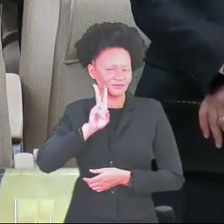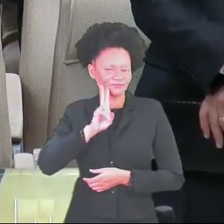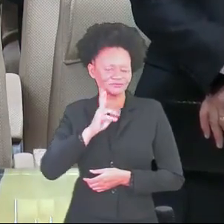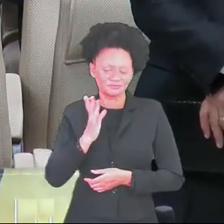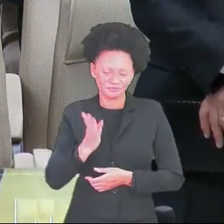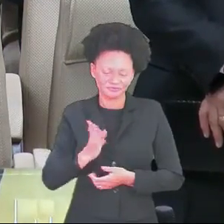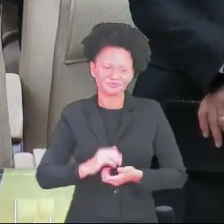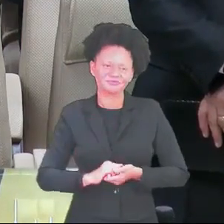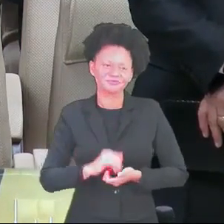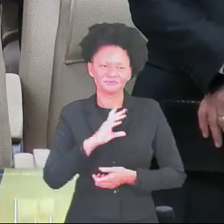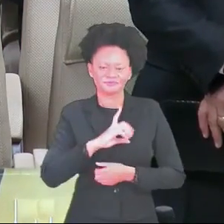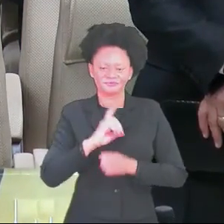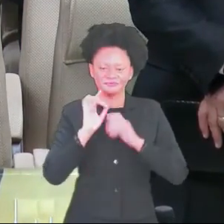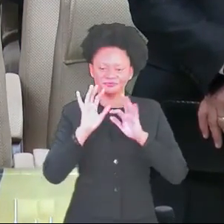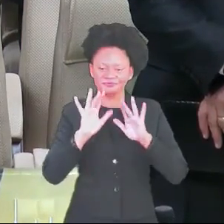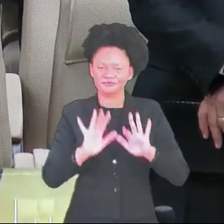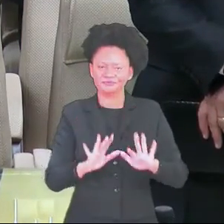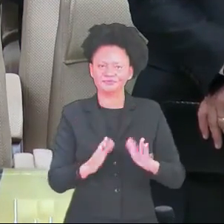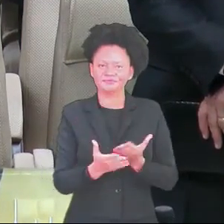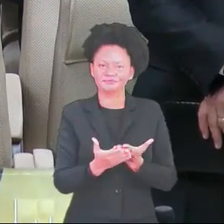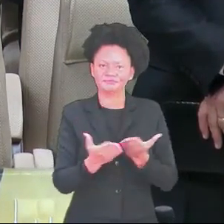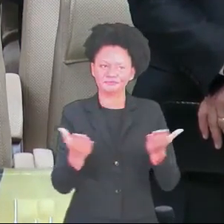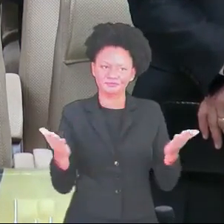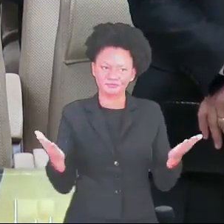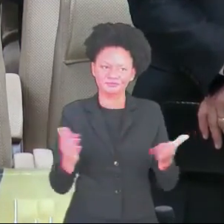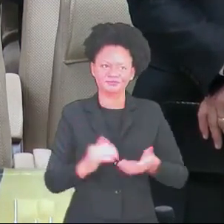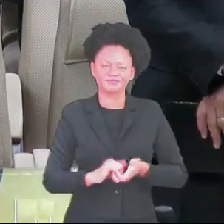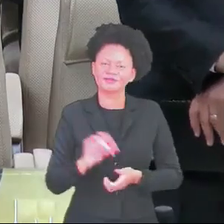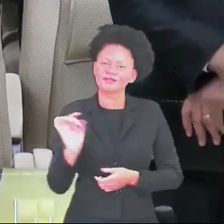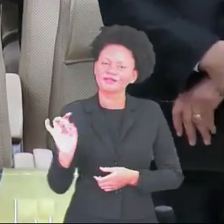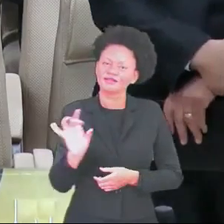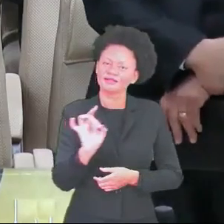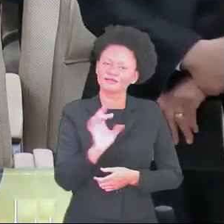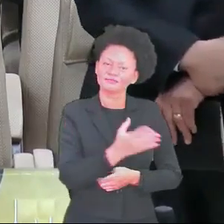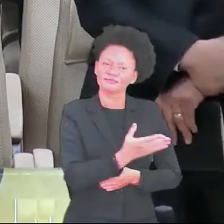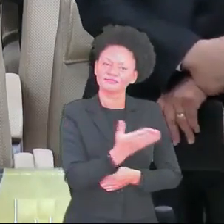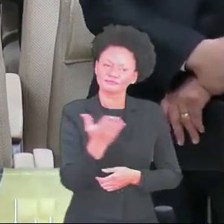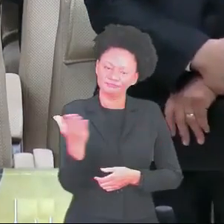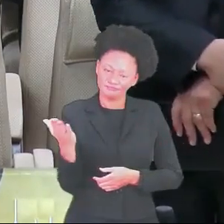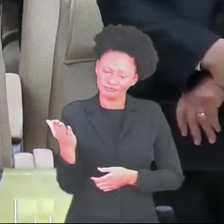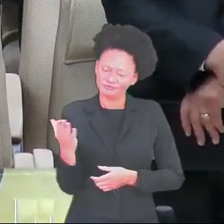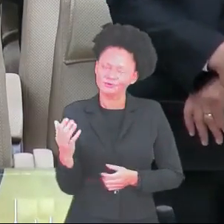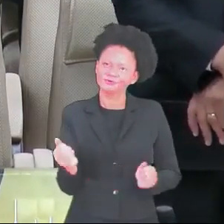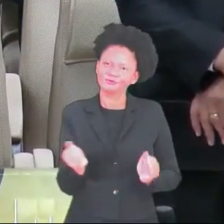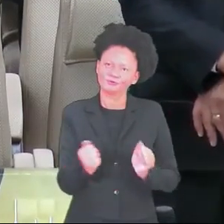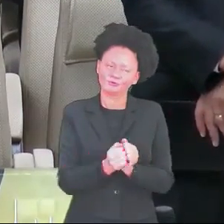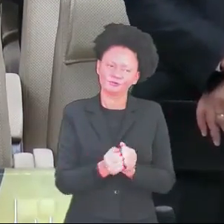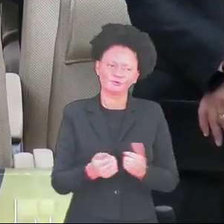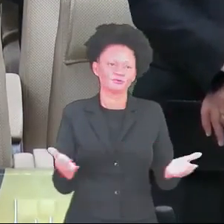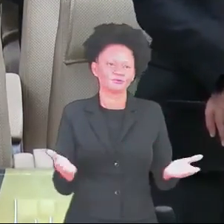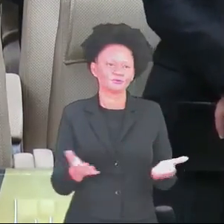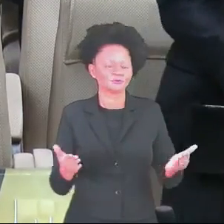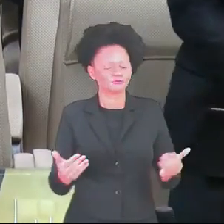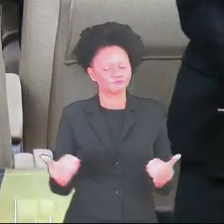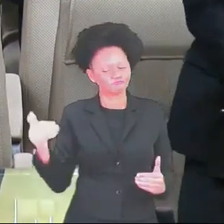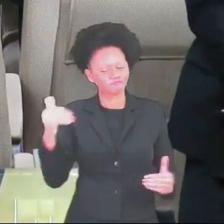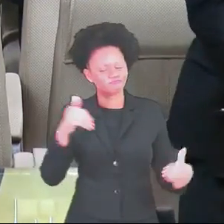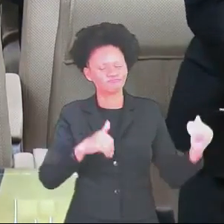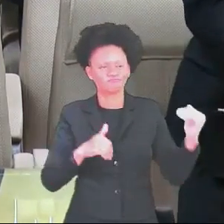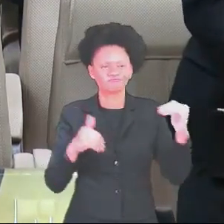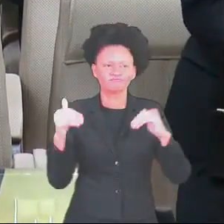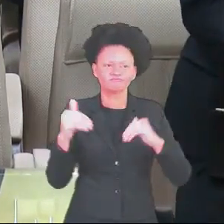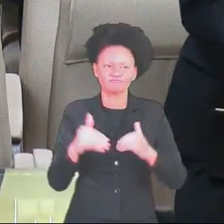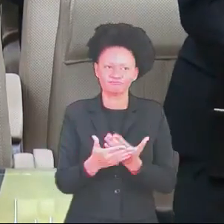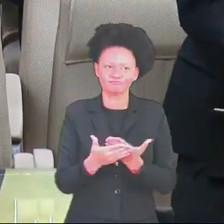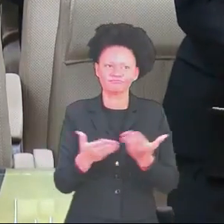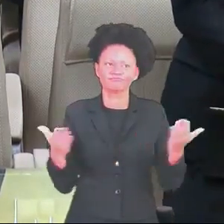Edivanilda. Deus abençoe a cada um dos nossos irmãos que estão conosco, que vieram nessa noite, uma igreja